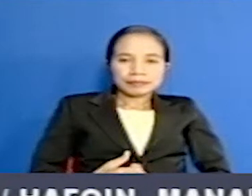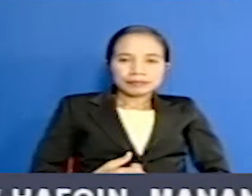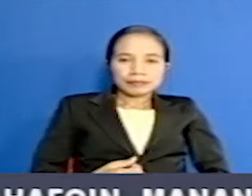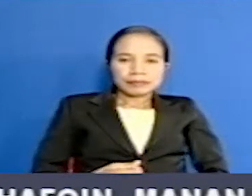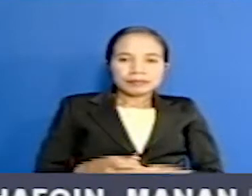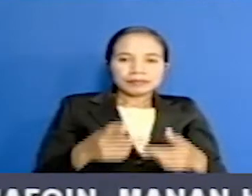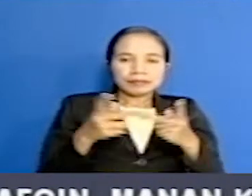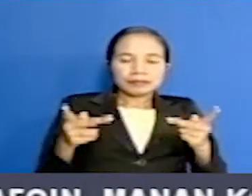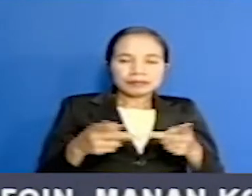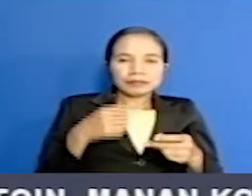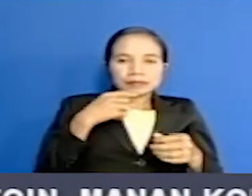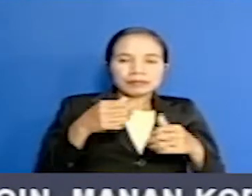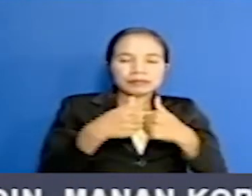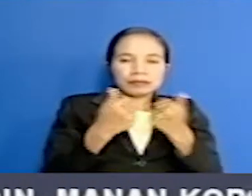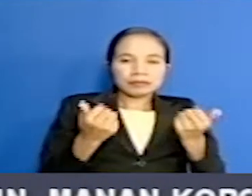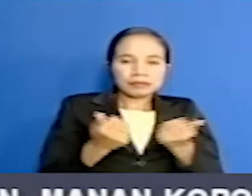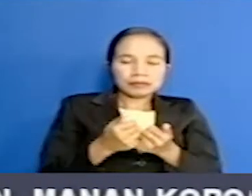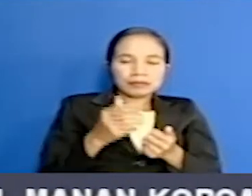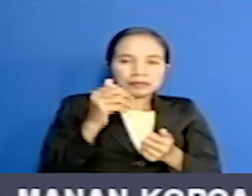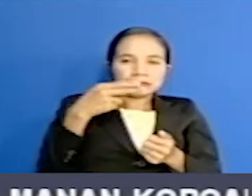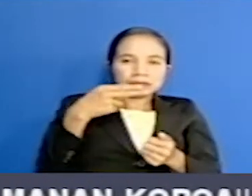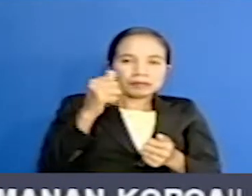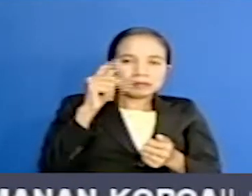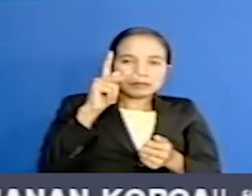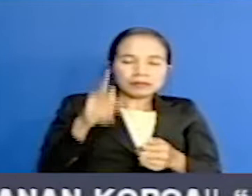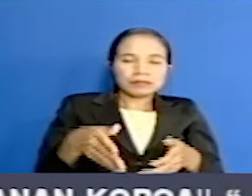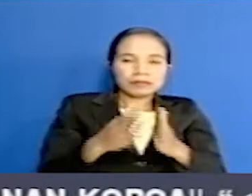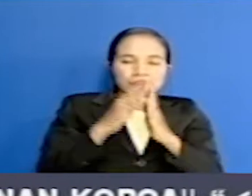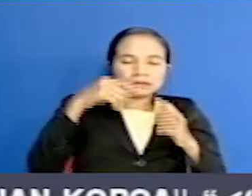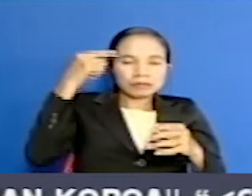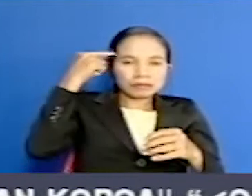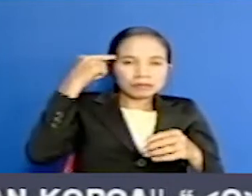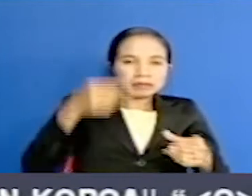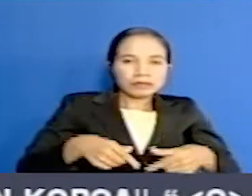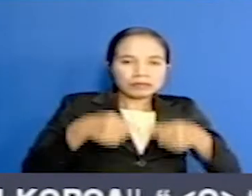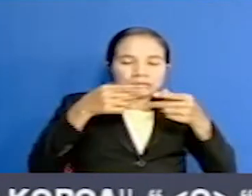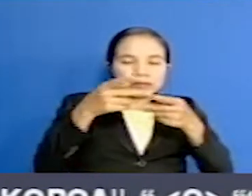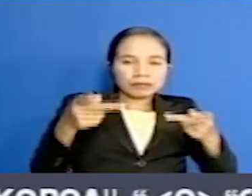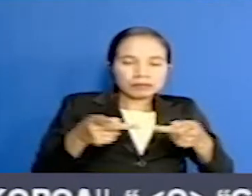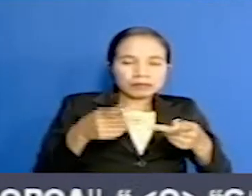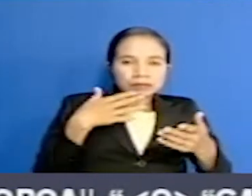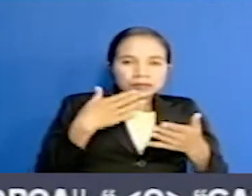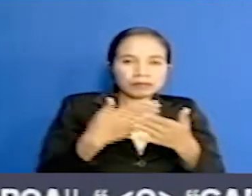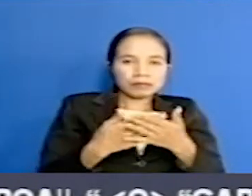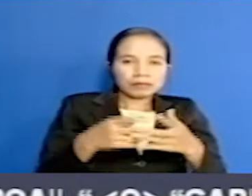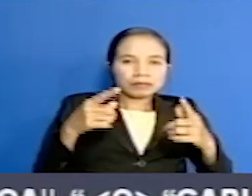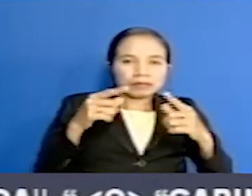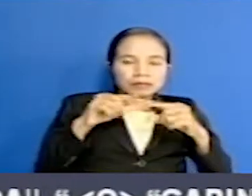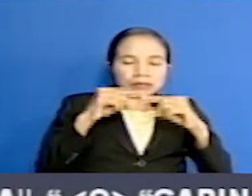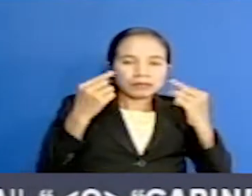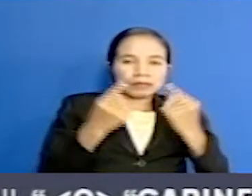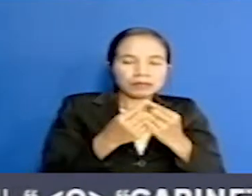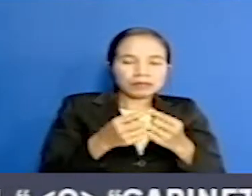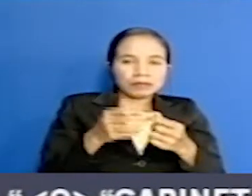Centro Hactuir Associação Hac Noazar, o subgoverno oferece fatin nebe adequado ba grupo Artemoris